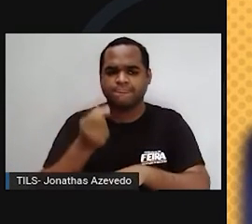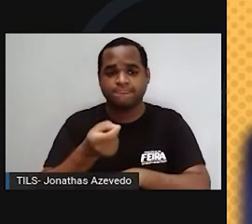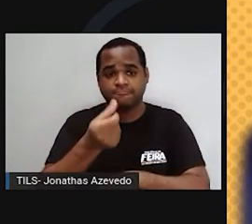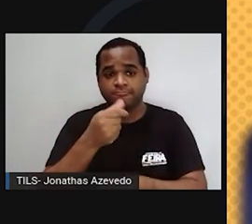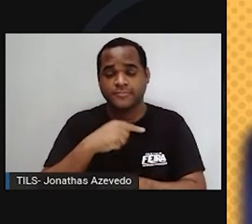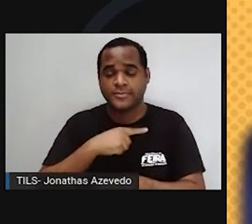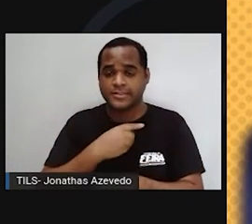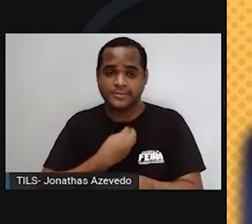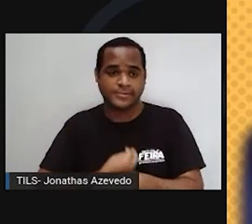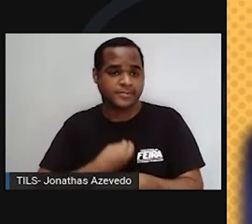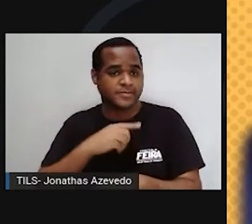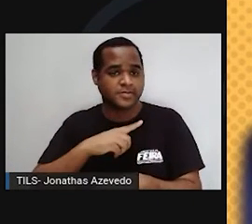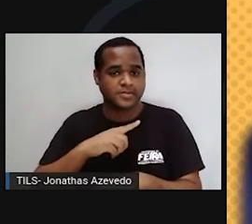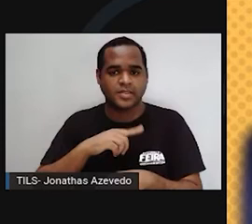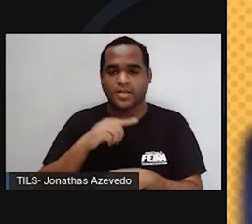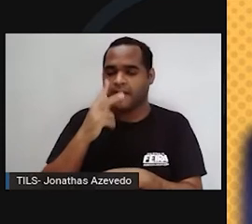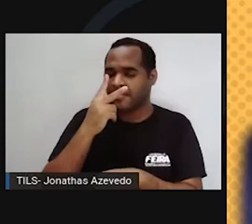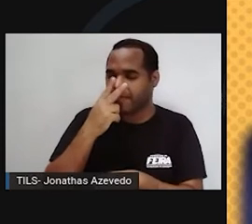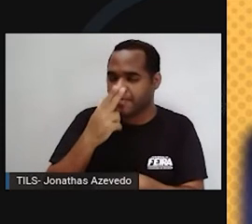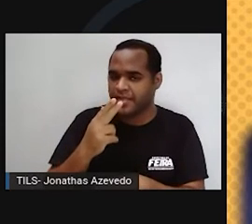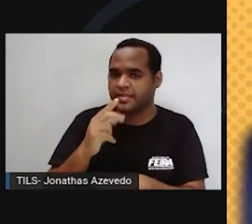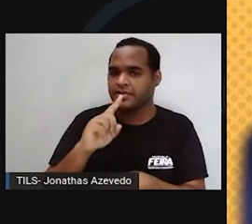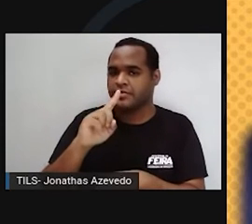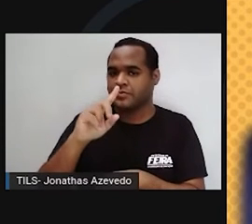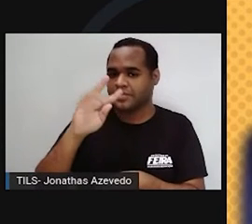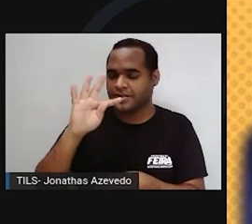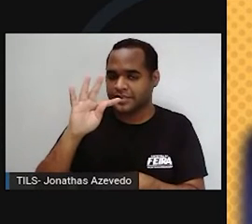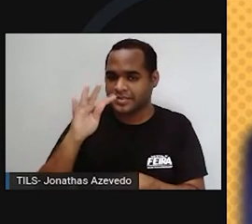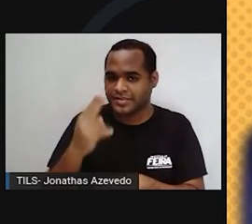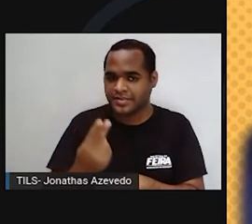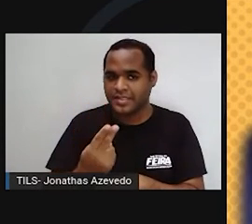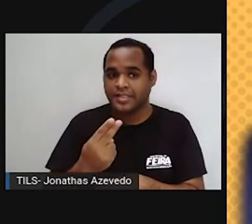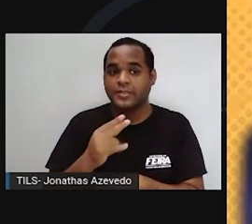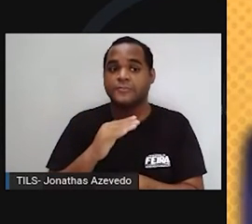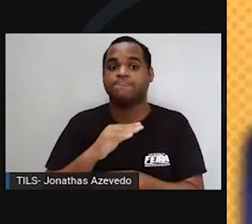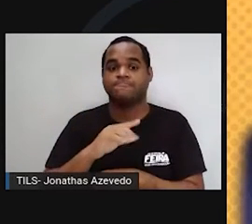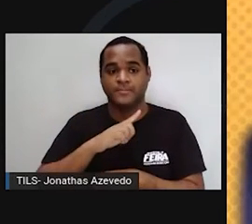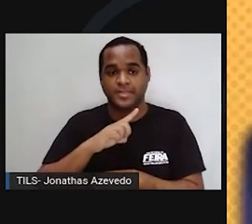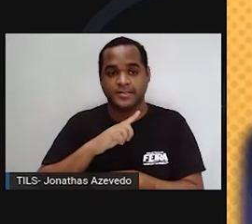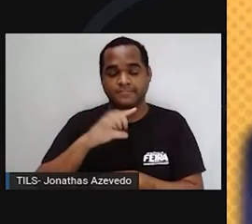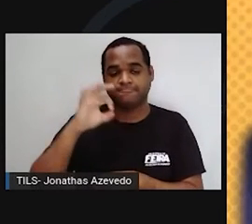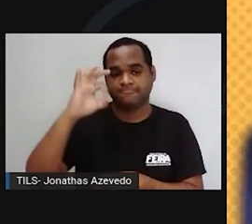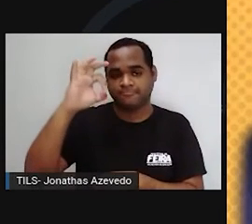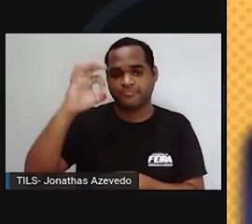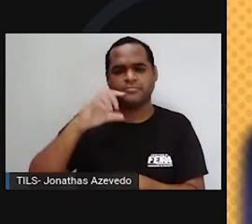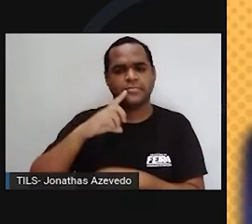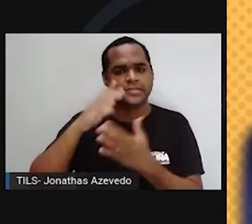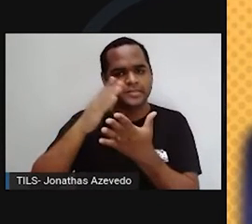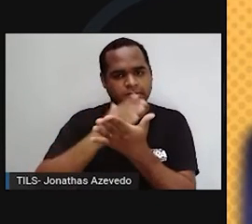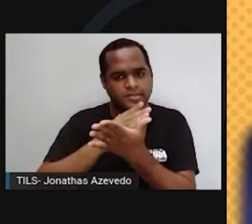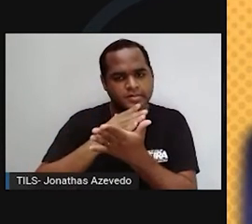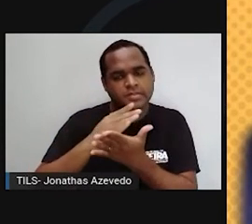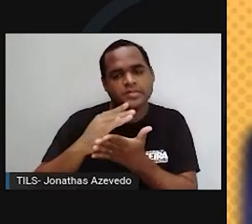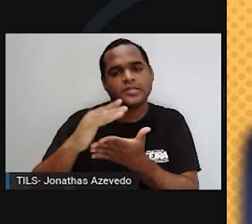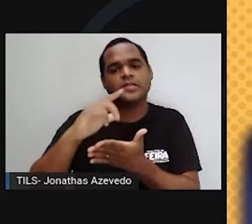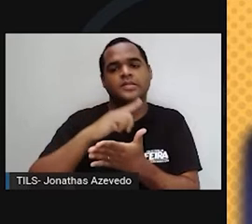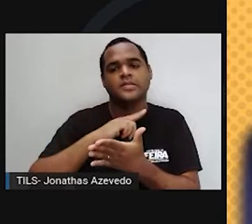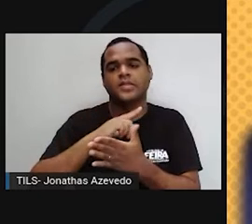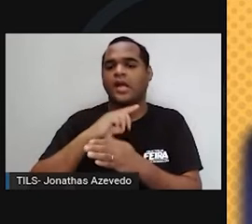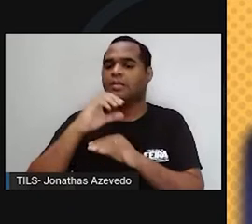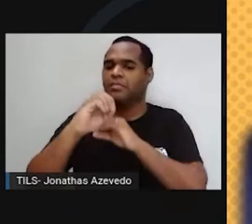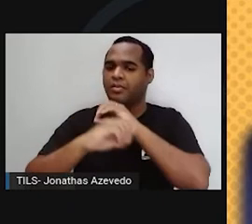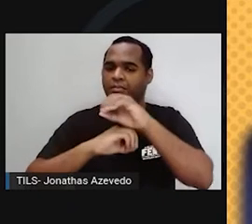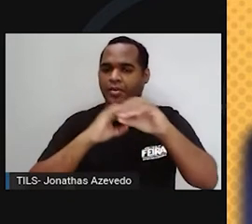ele tinha ainda uma temperatura equivalente a 1 trilhão de graus. Foi a partir daqui que surgiram as partículas